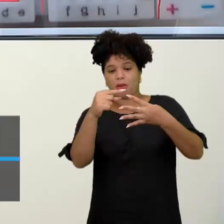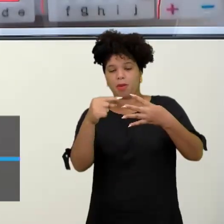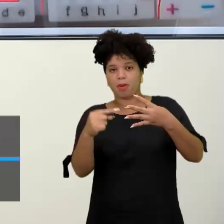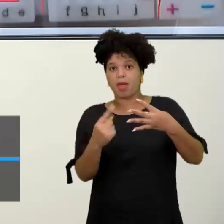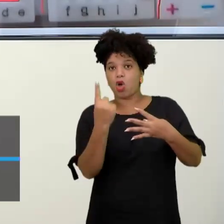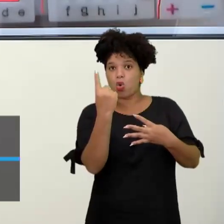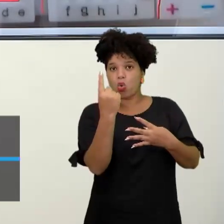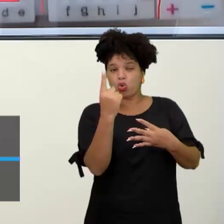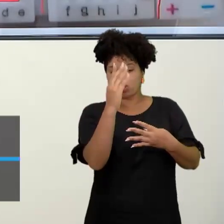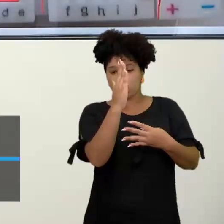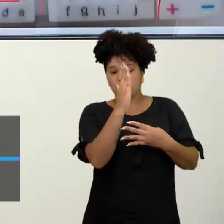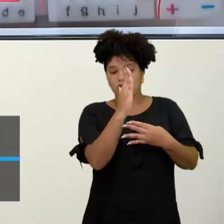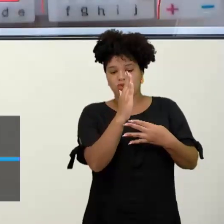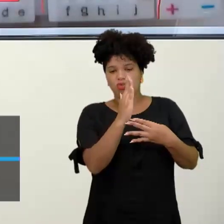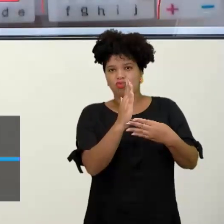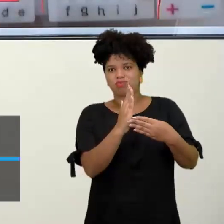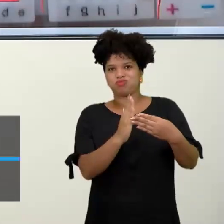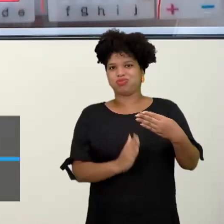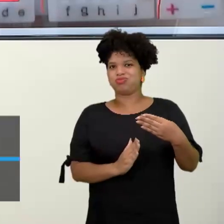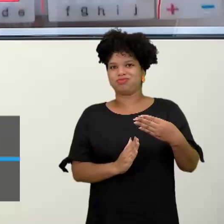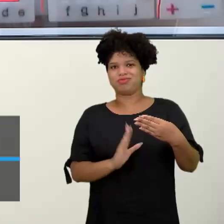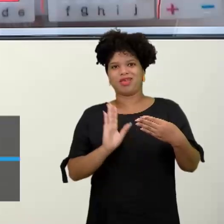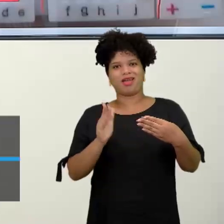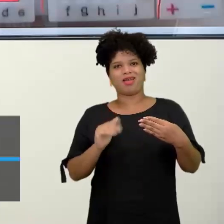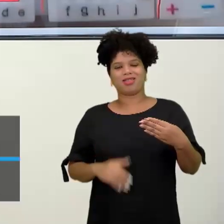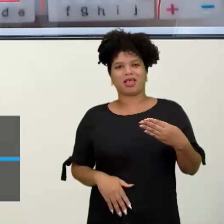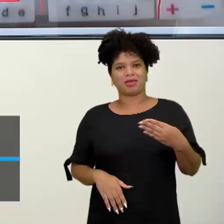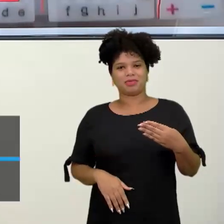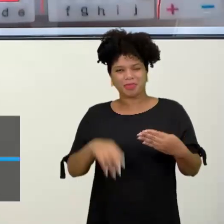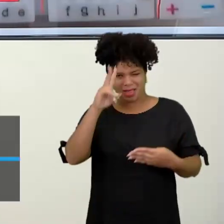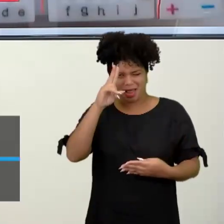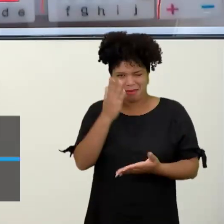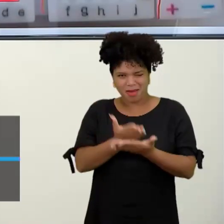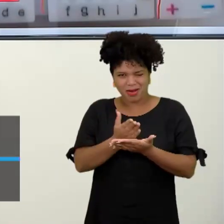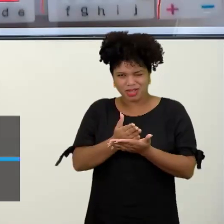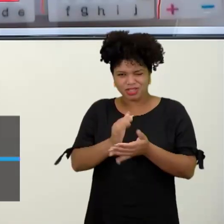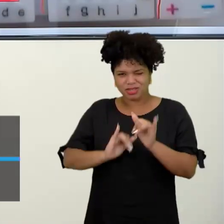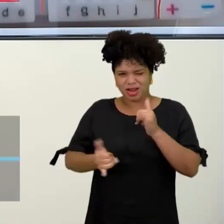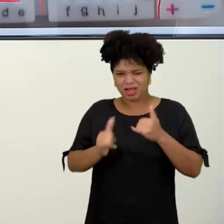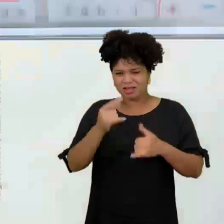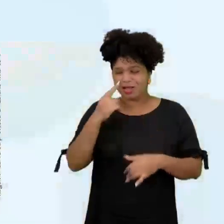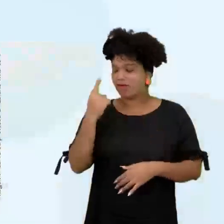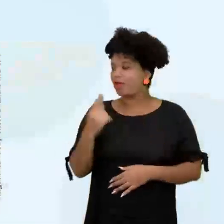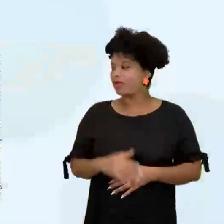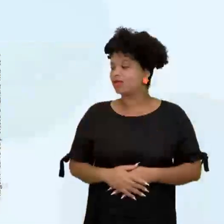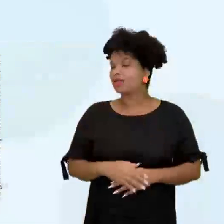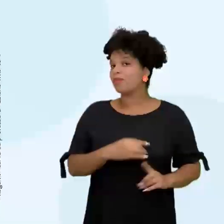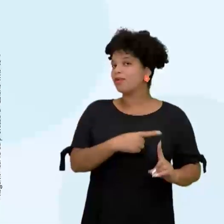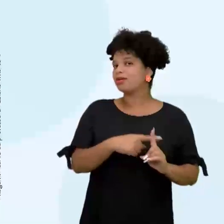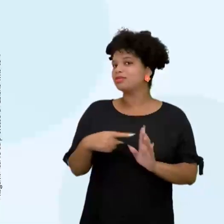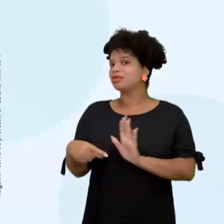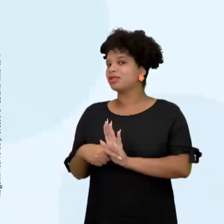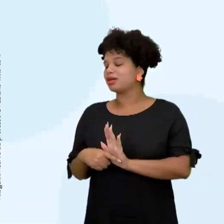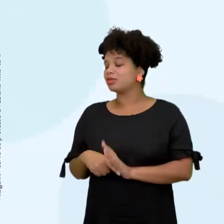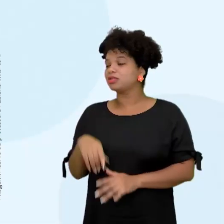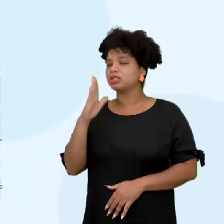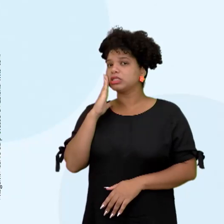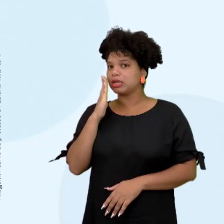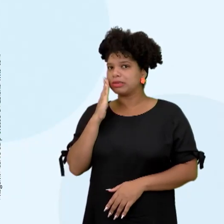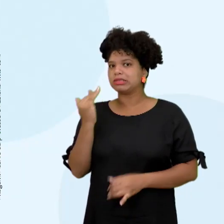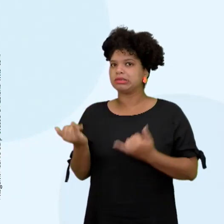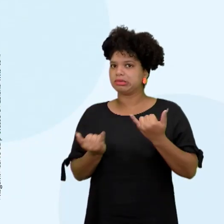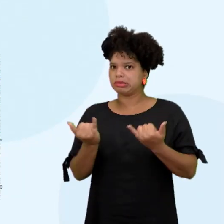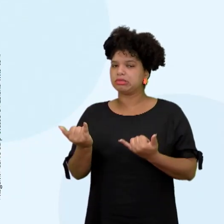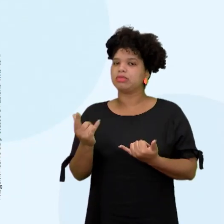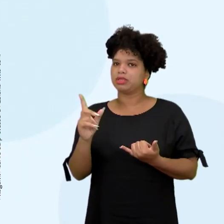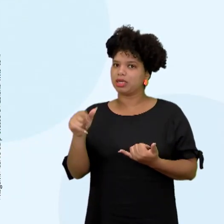tudo ligado. E aí vem aquela aula de elétrica, que é aqui que importa você saber o que é positivo, o que é negativo, pra você